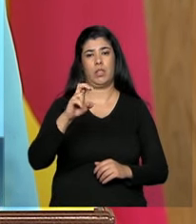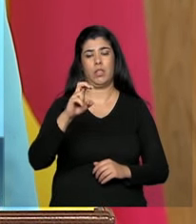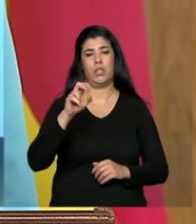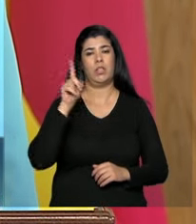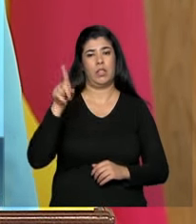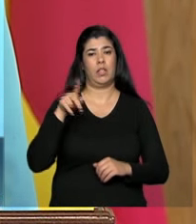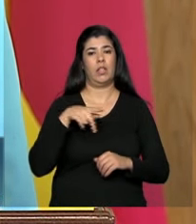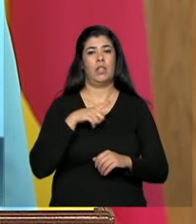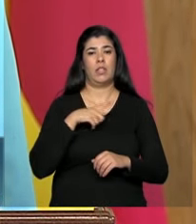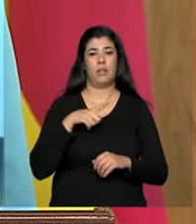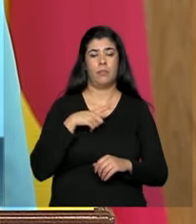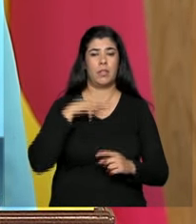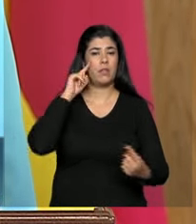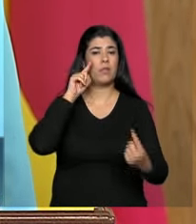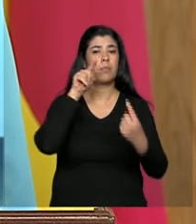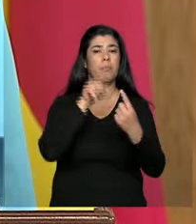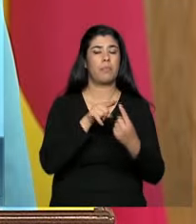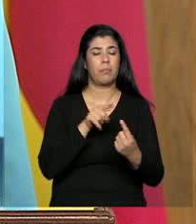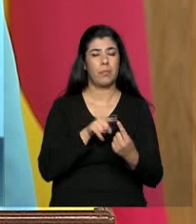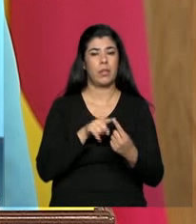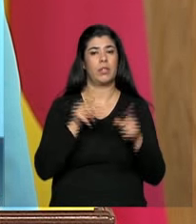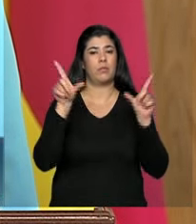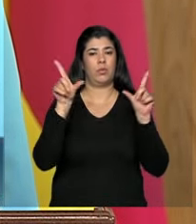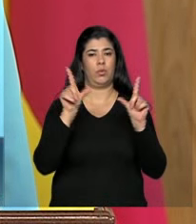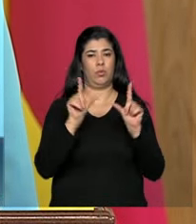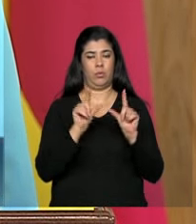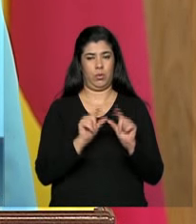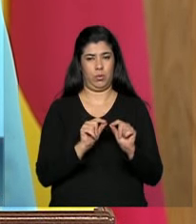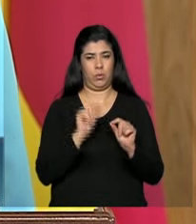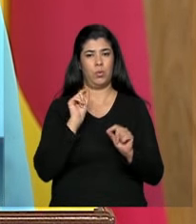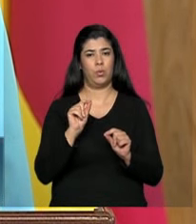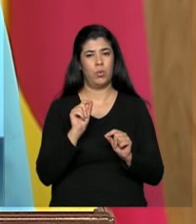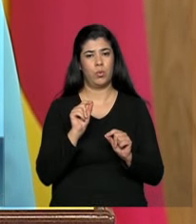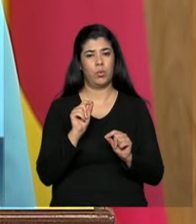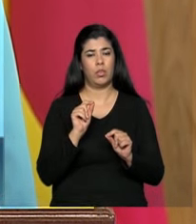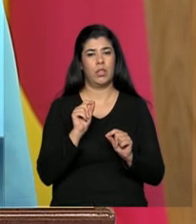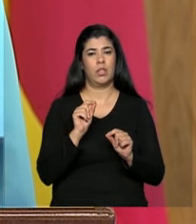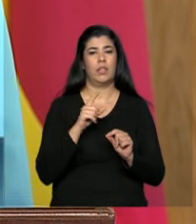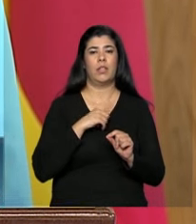definimos a meta voluntária de redução